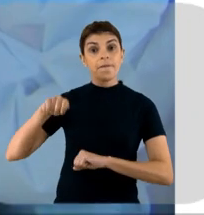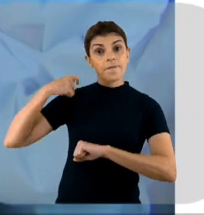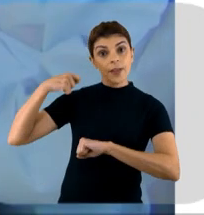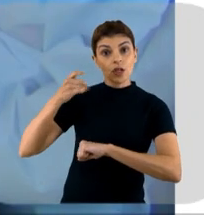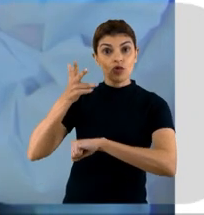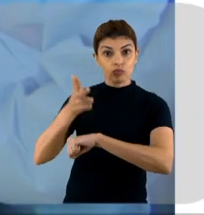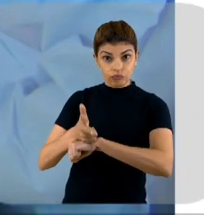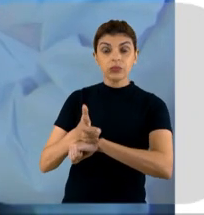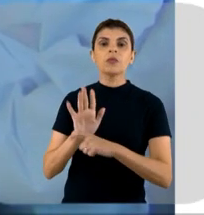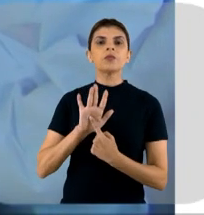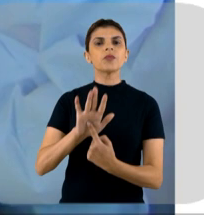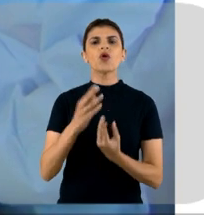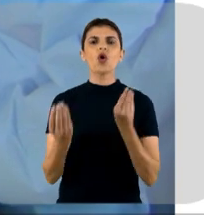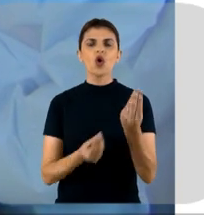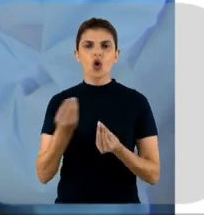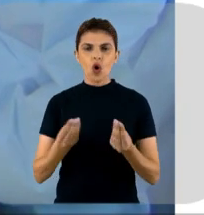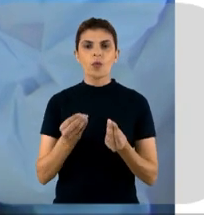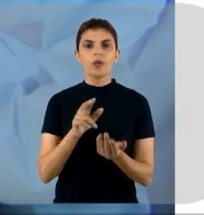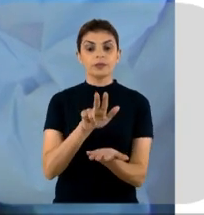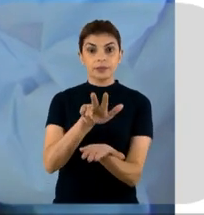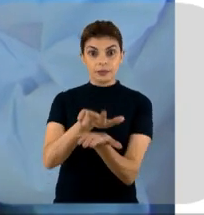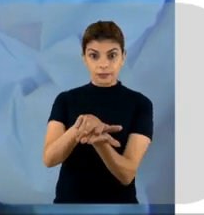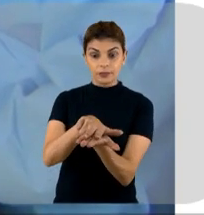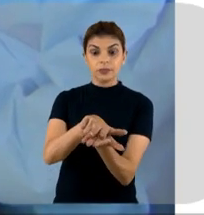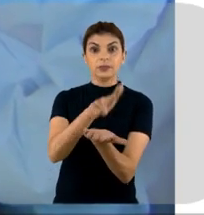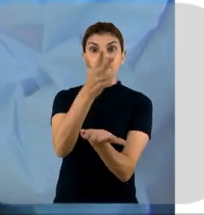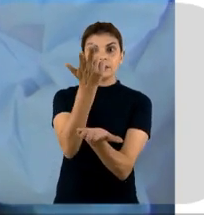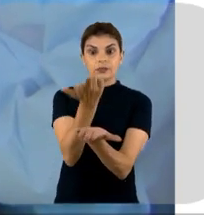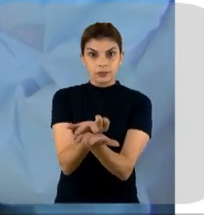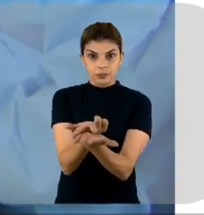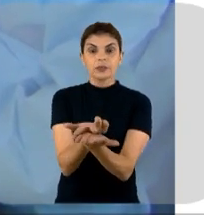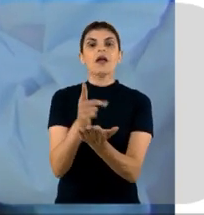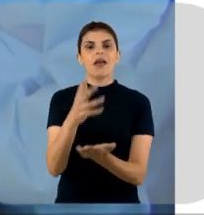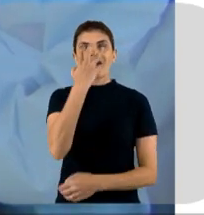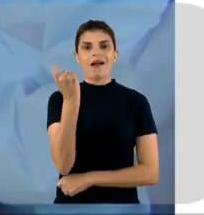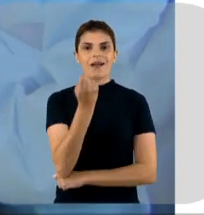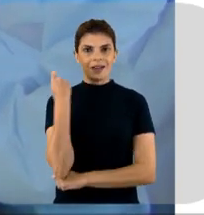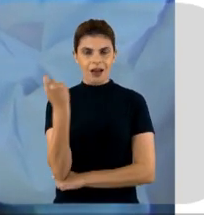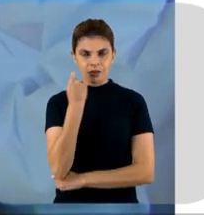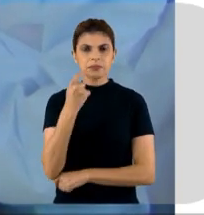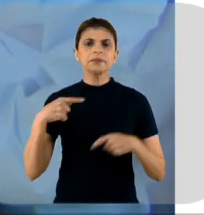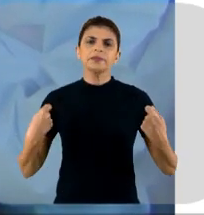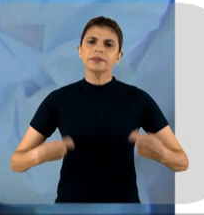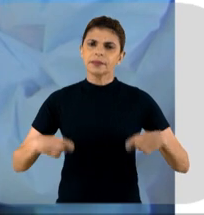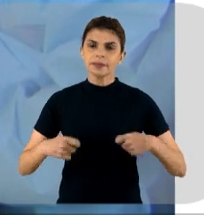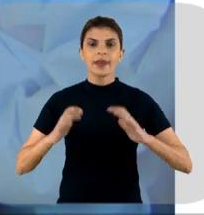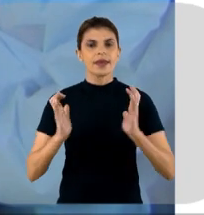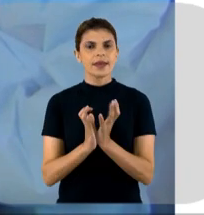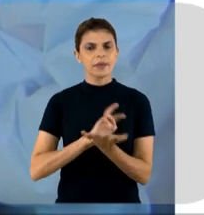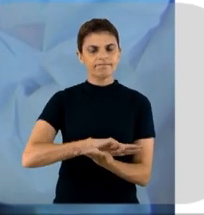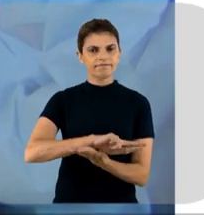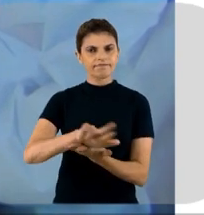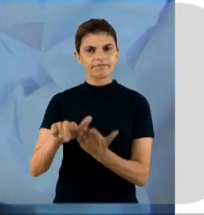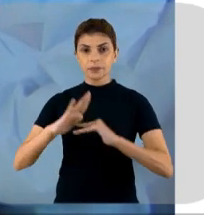Nesse vídeo, nós demonstraremos a posição prona. A posição prona é a primeira linha de tratamento dos pacientes com SAR moderada grave.